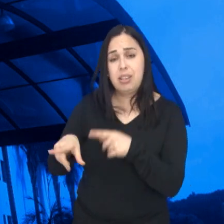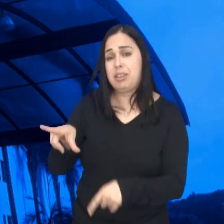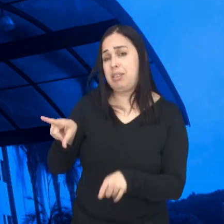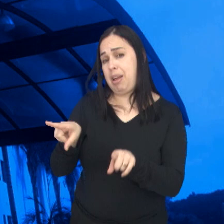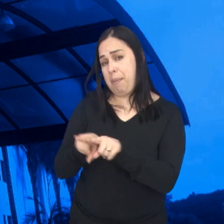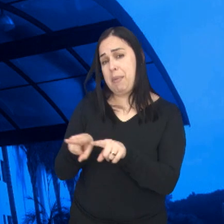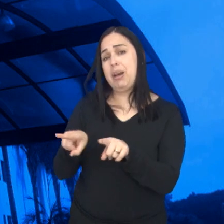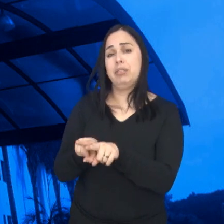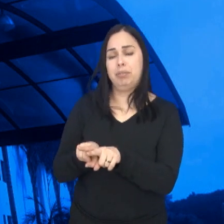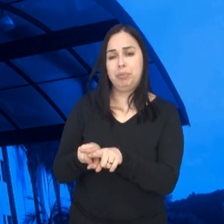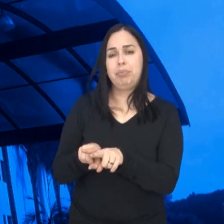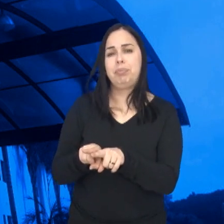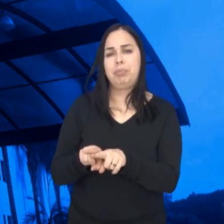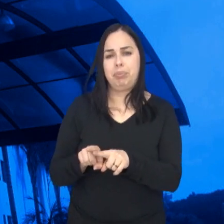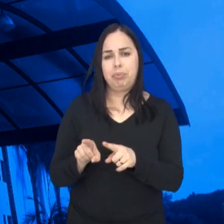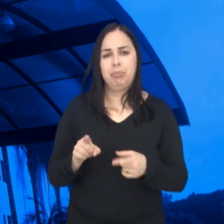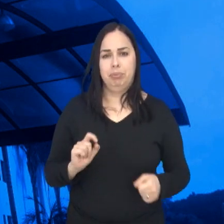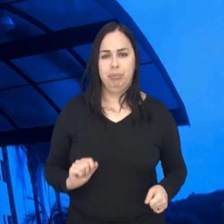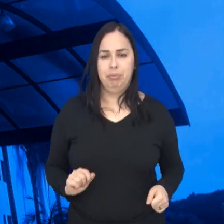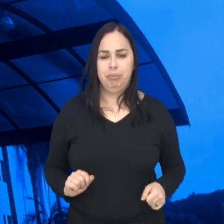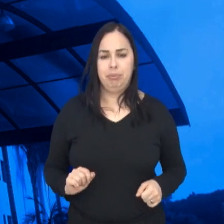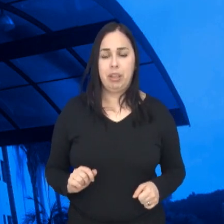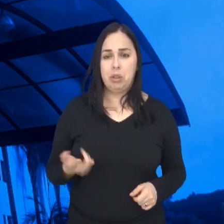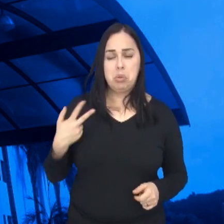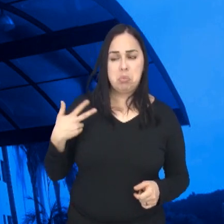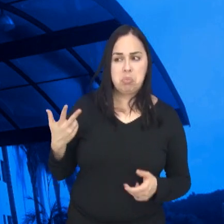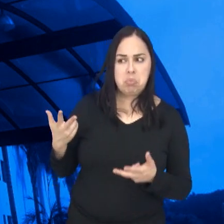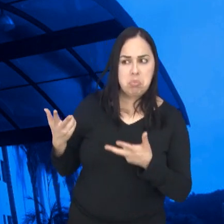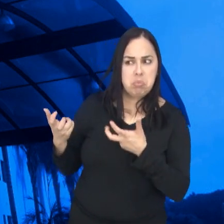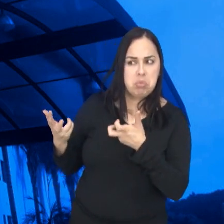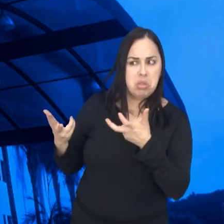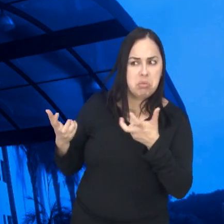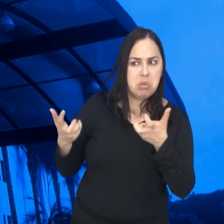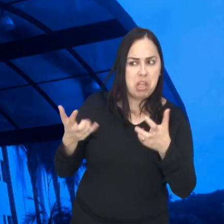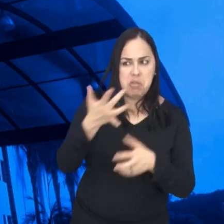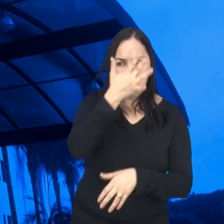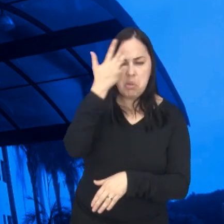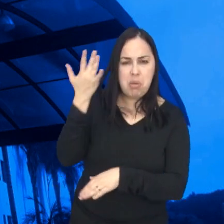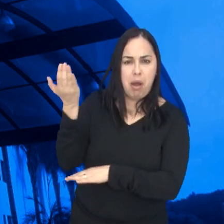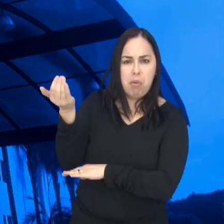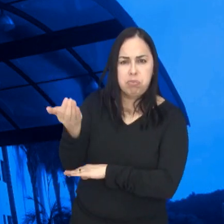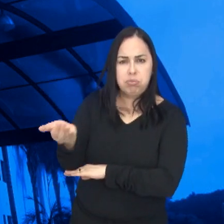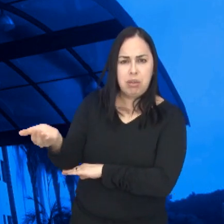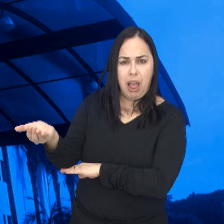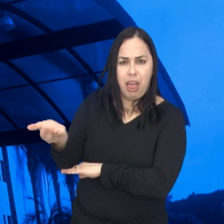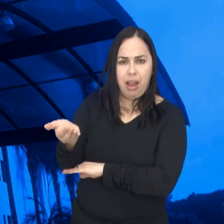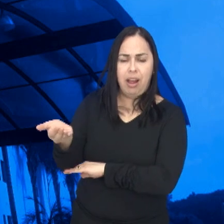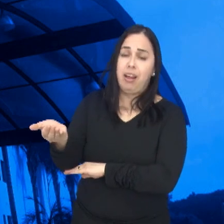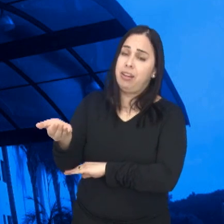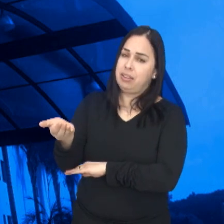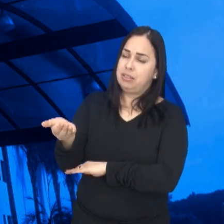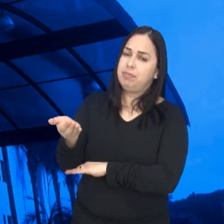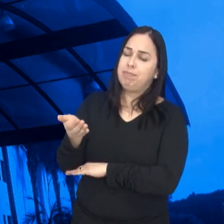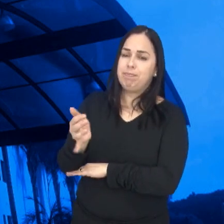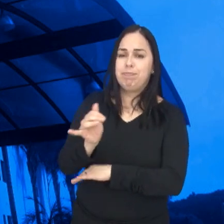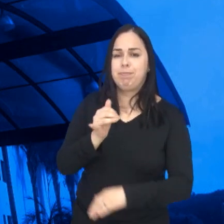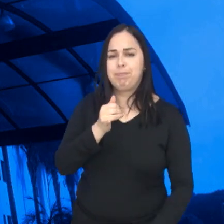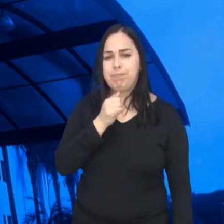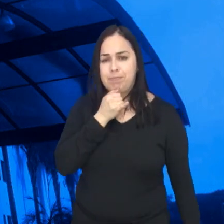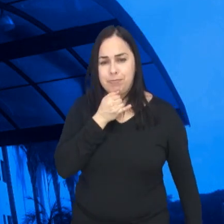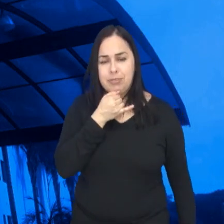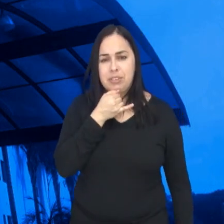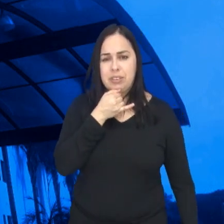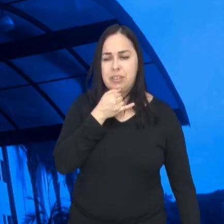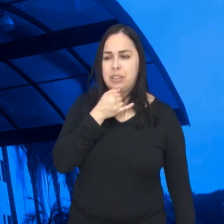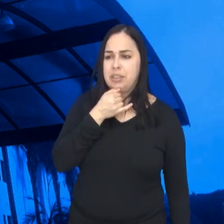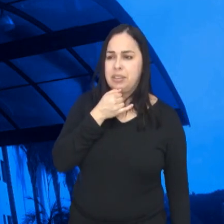de São José dos Campos. Temos visto muitos pedintes, pessoas que, infelizmente, não nos